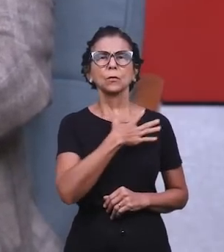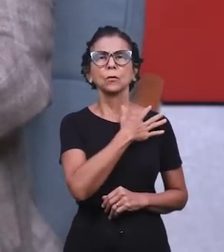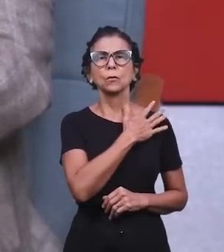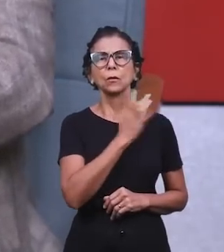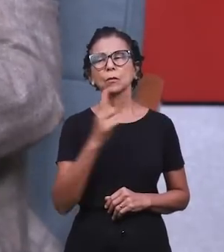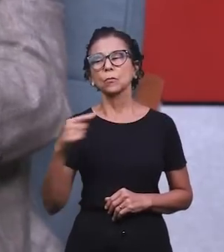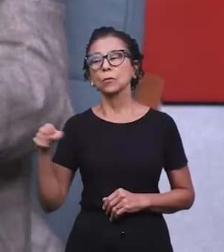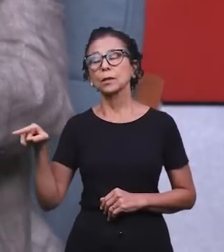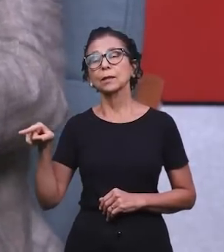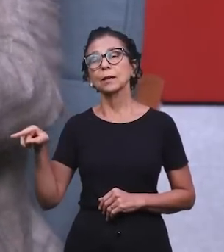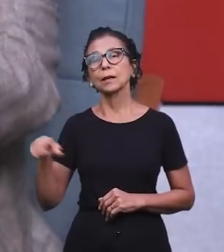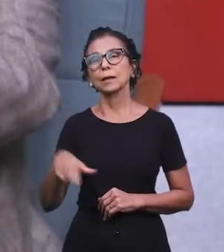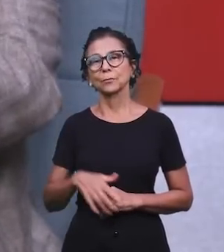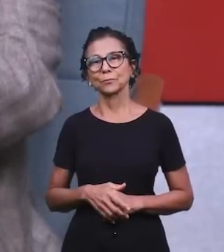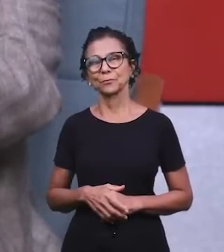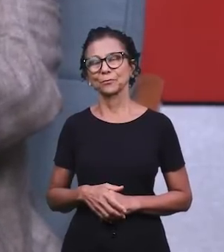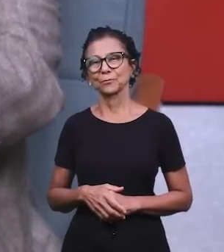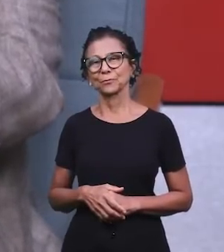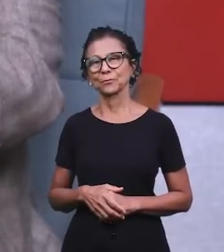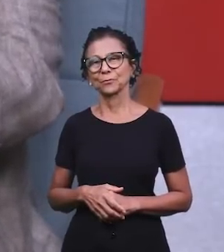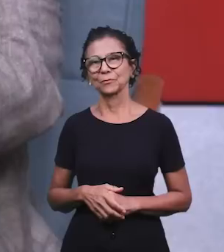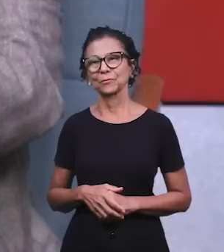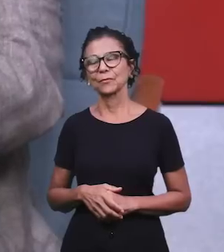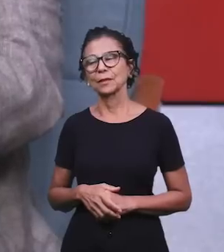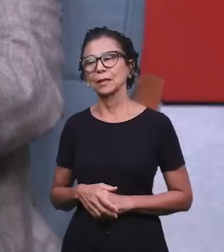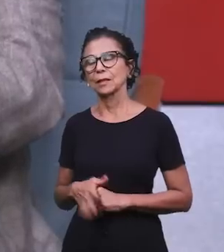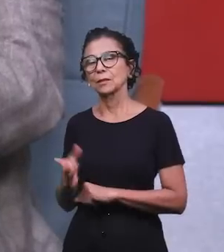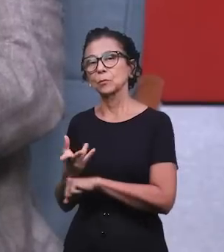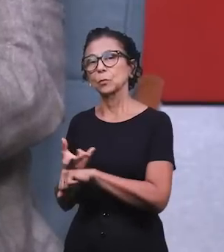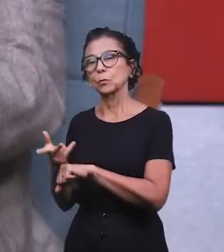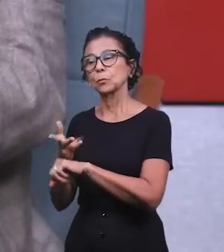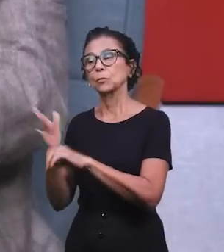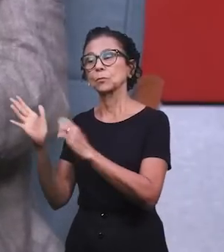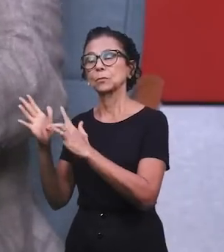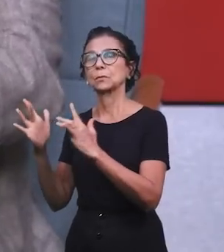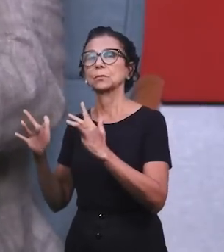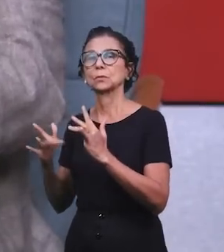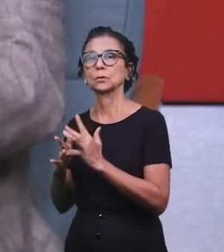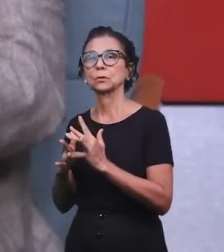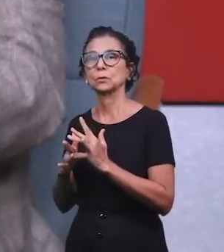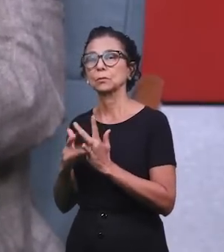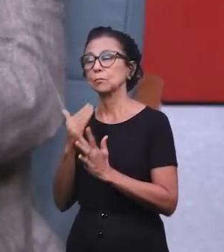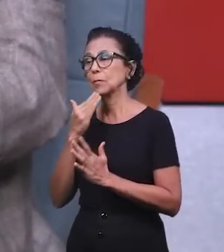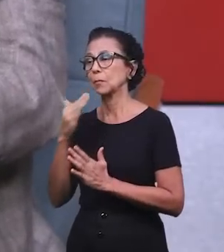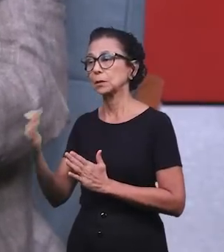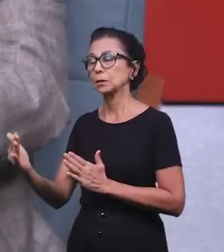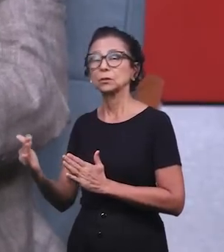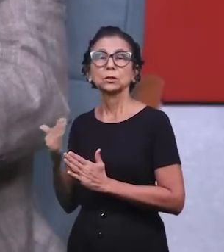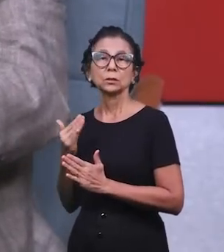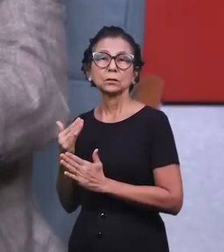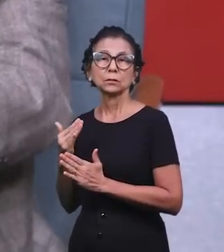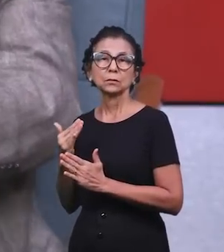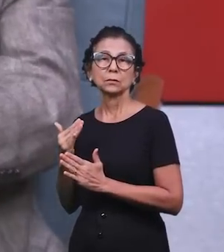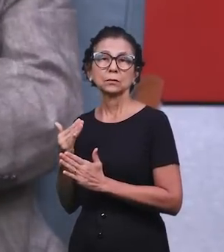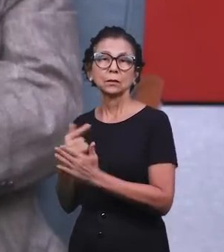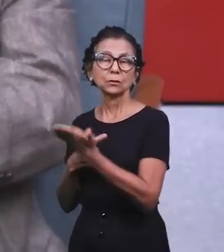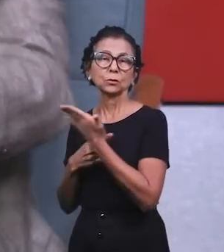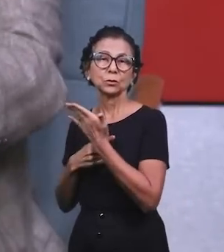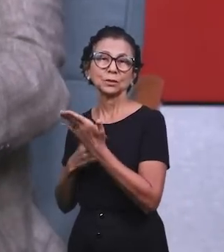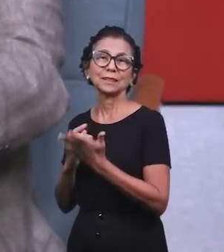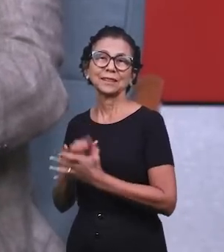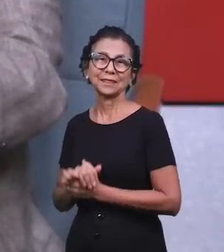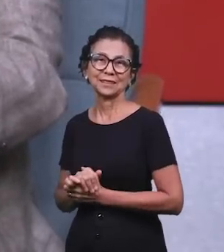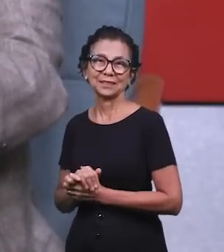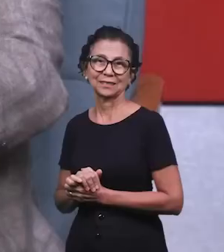fé dele? Porque ele vai ali ao Senhor para buscar um recurso. Ele